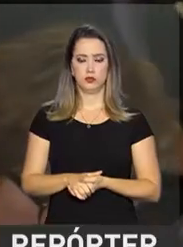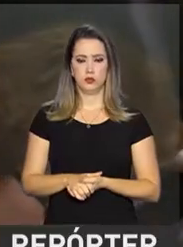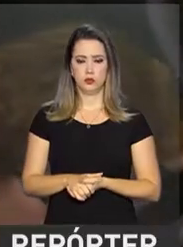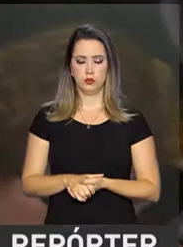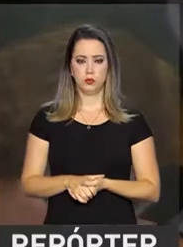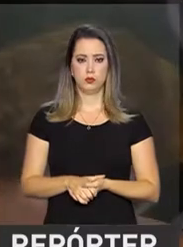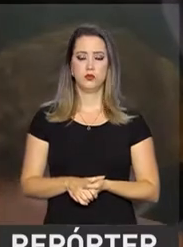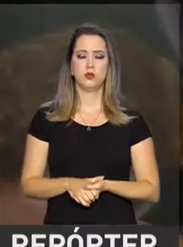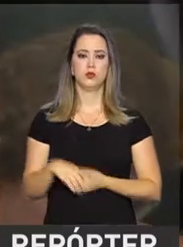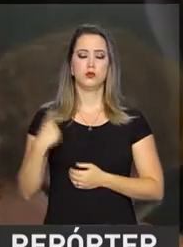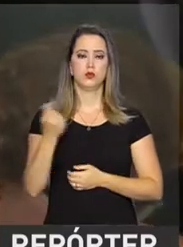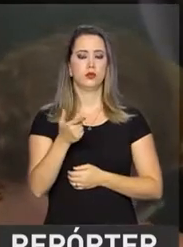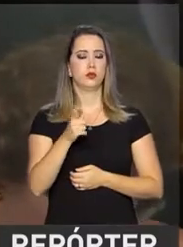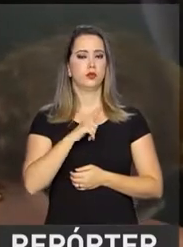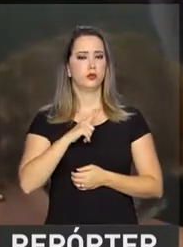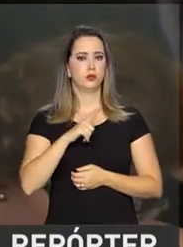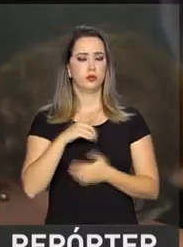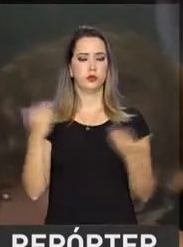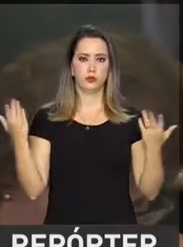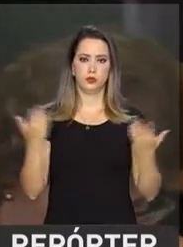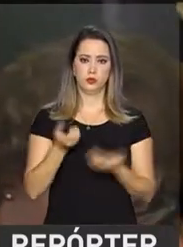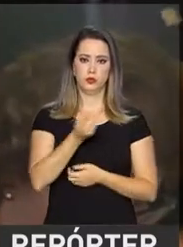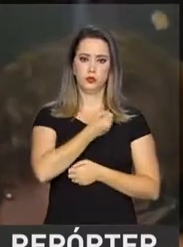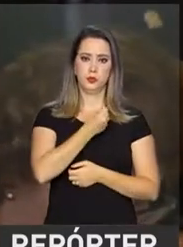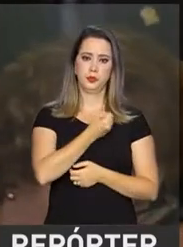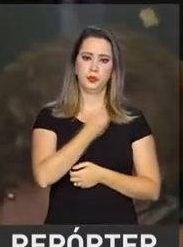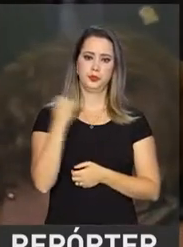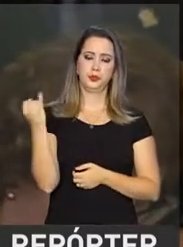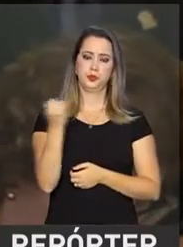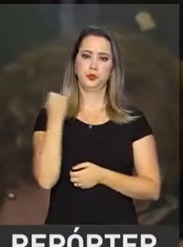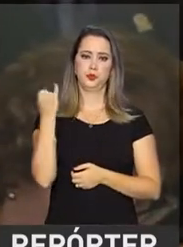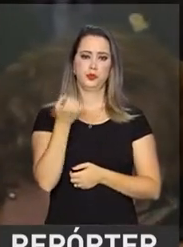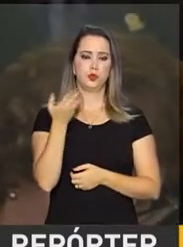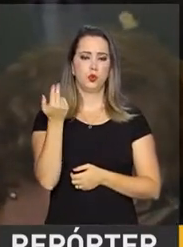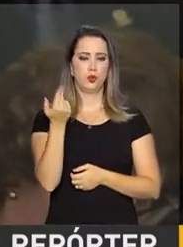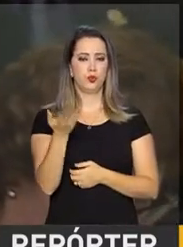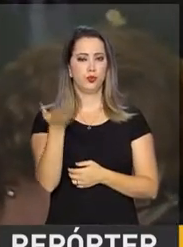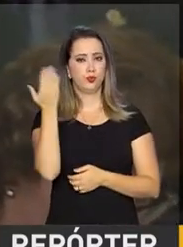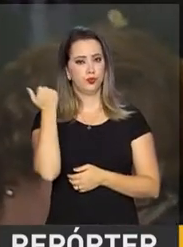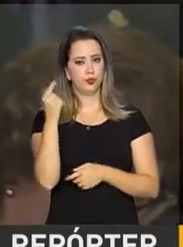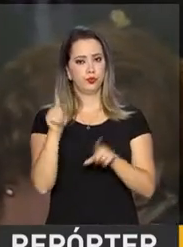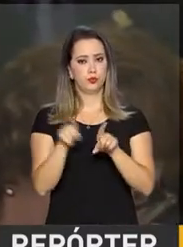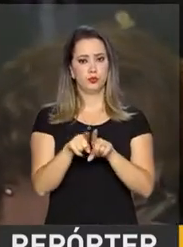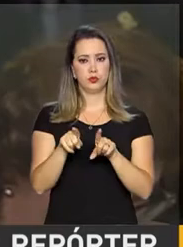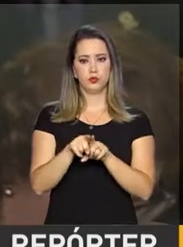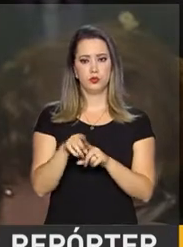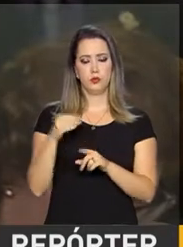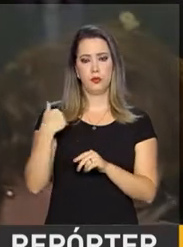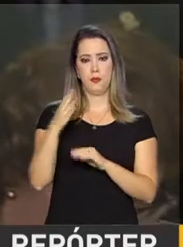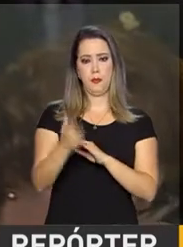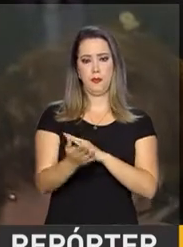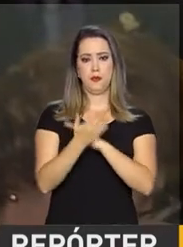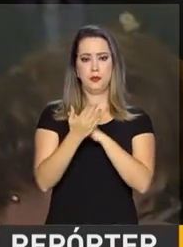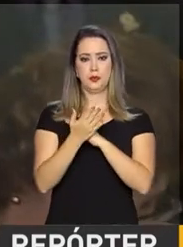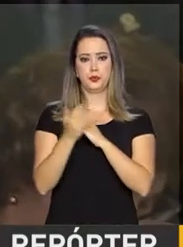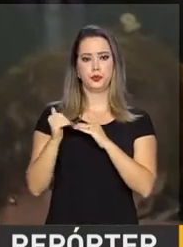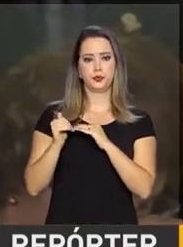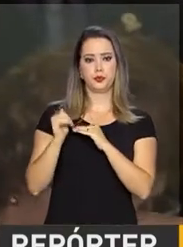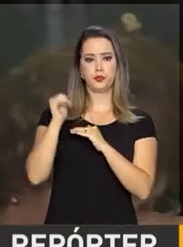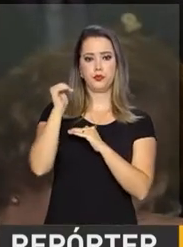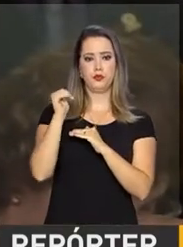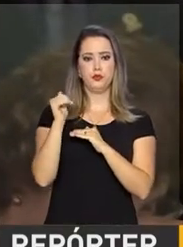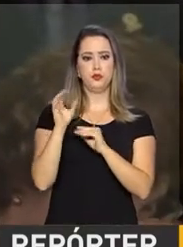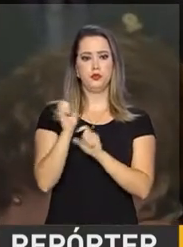nós temos hoje um número semelhante objetivos naquele momento temos um apoio muito maior